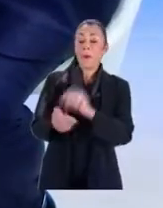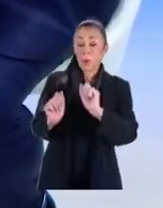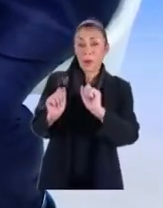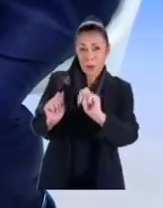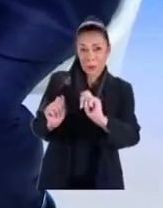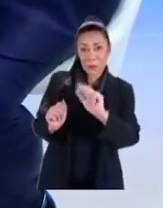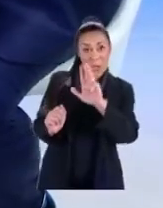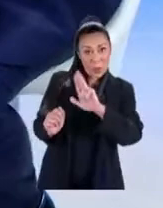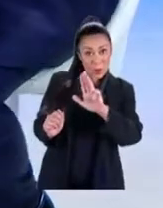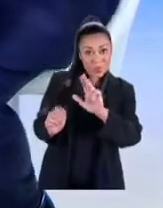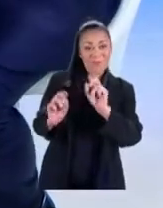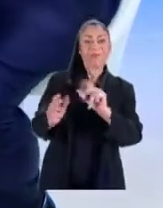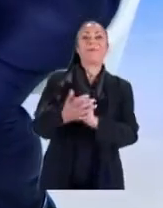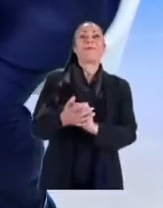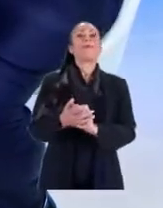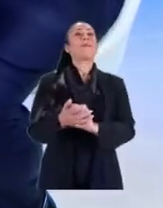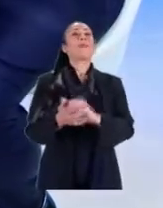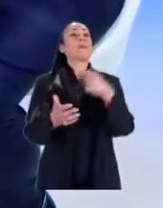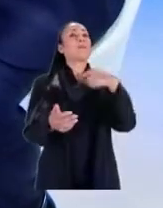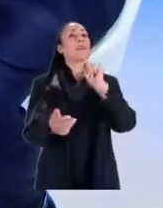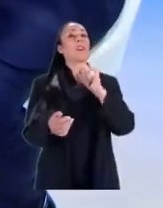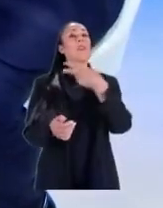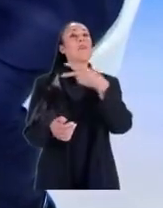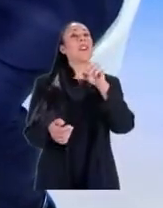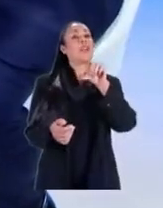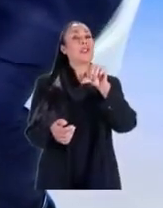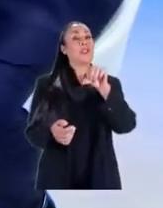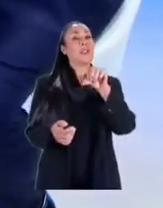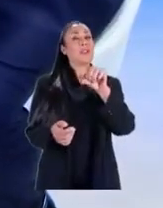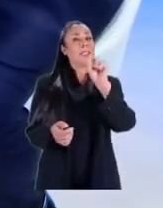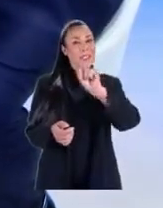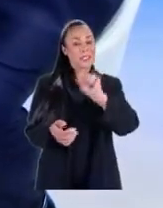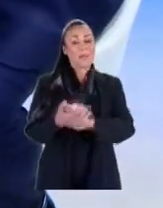chamar de Lula? Pode. Ó, marca lá, 29 segundos.